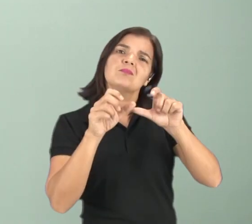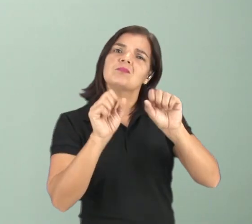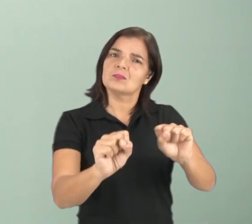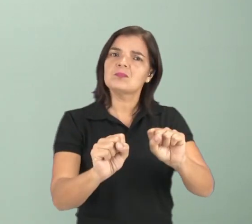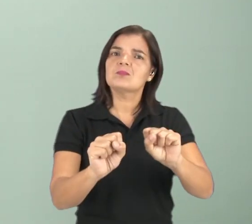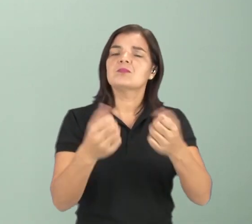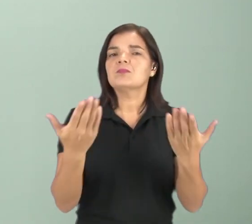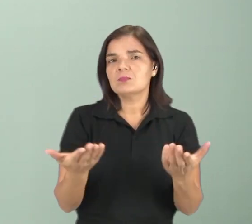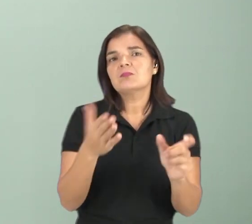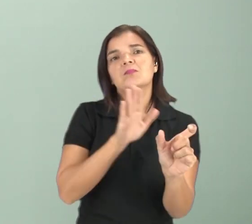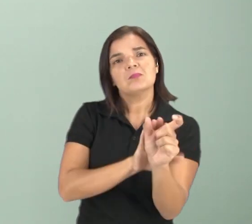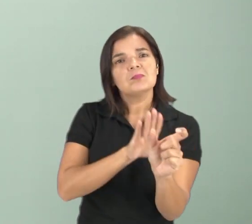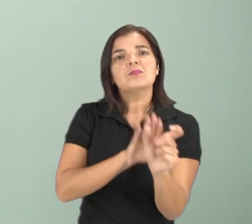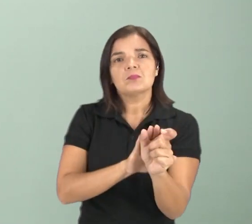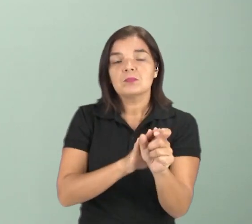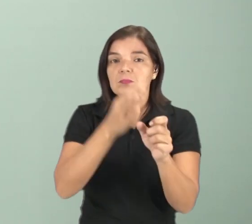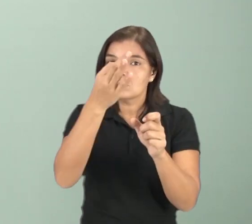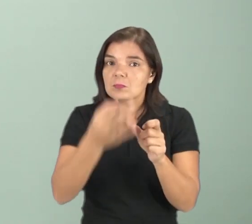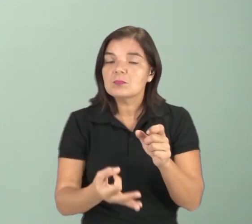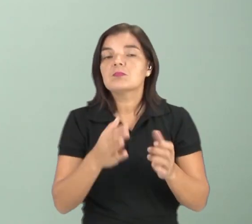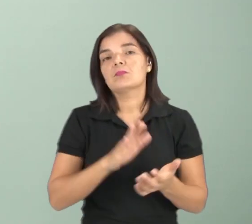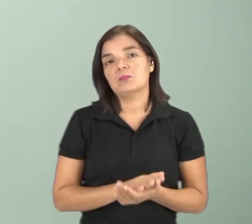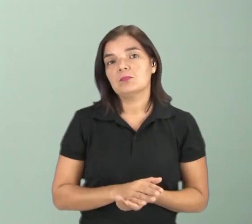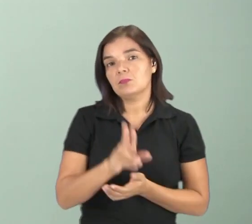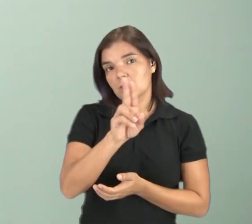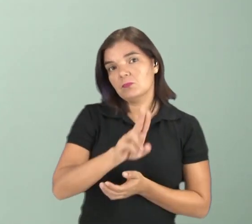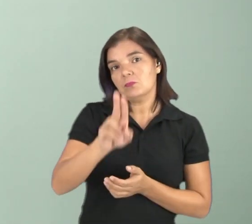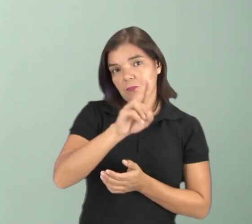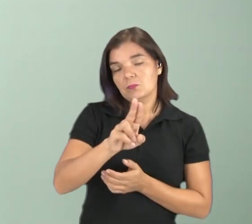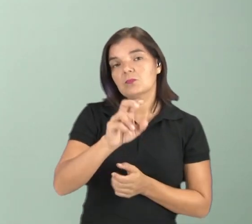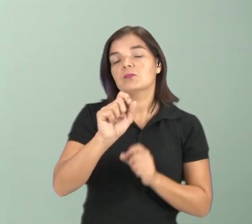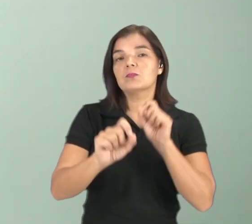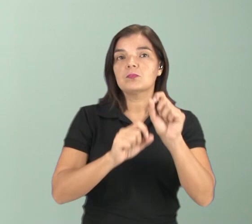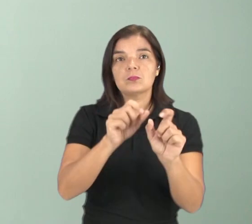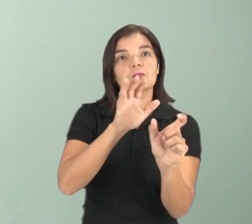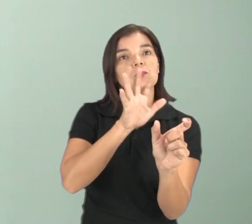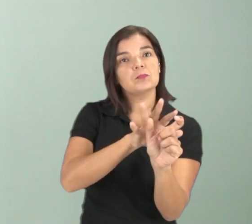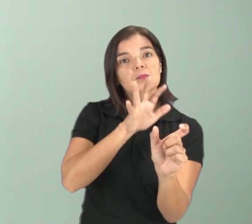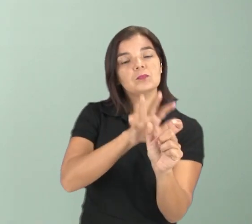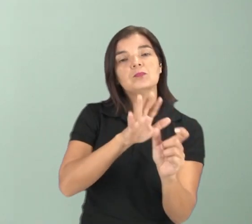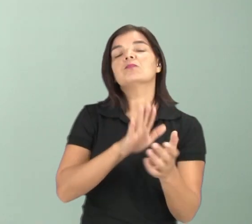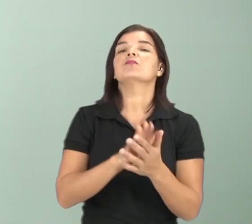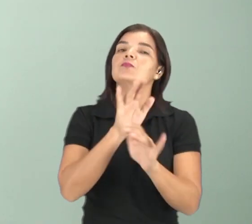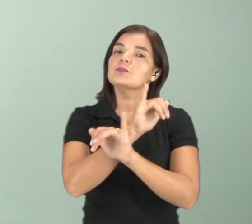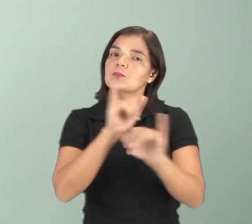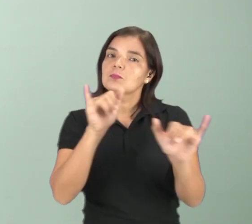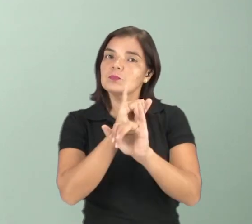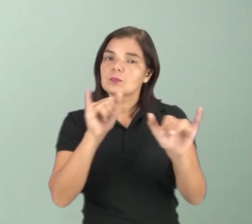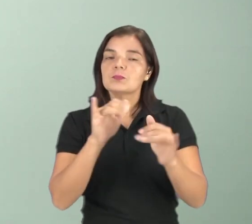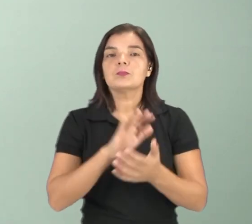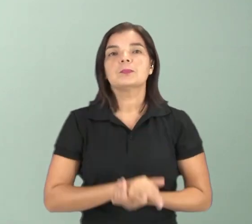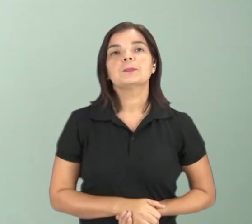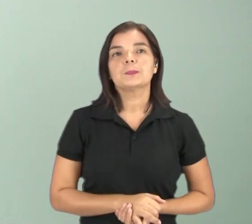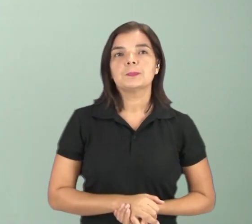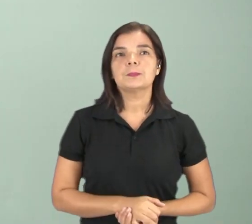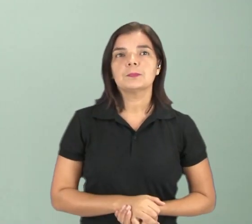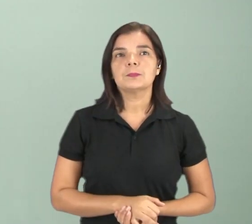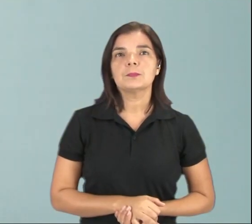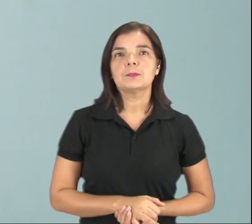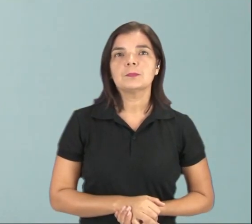linguagem conotativa, certo? Então, usa-se a denotativa em textos informativos e não